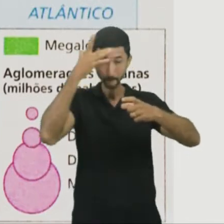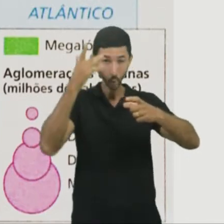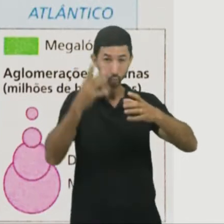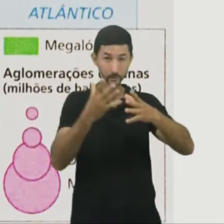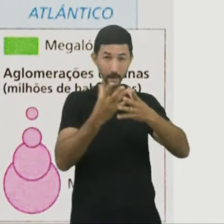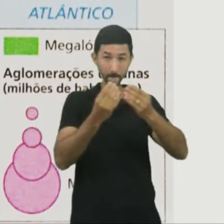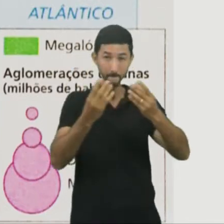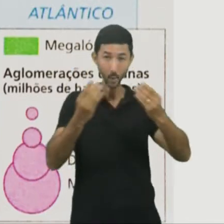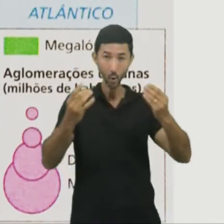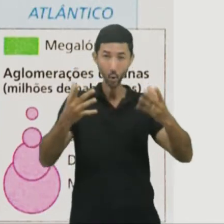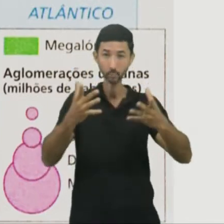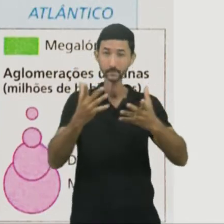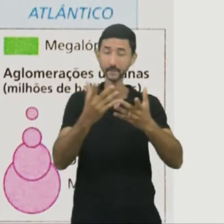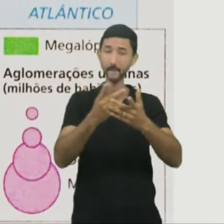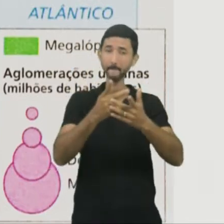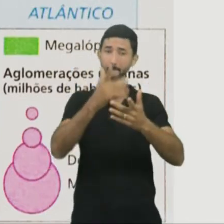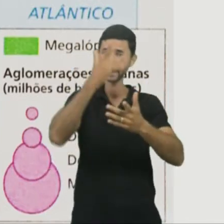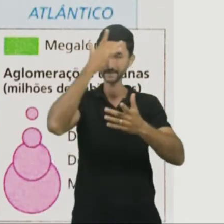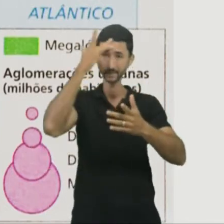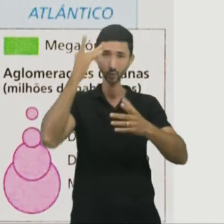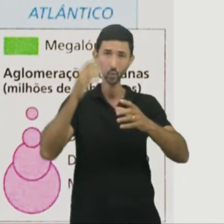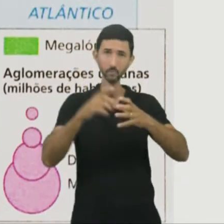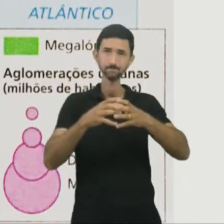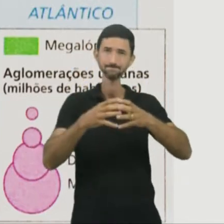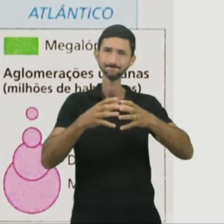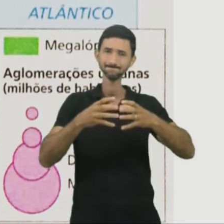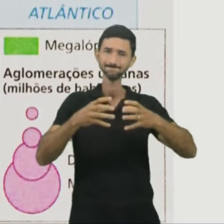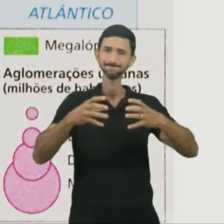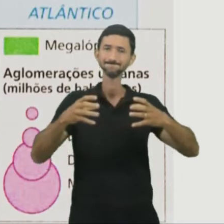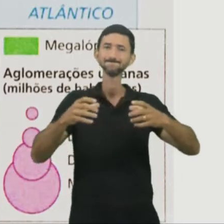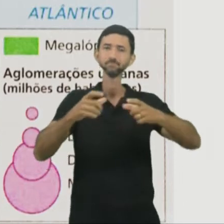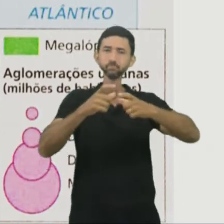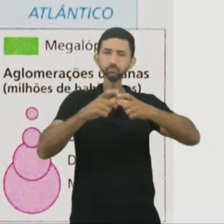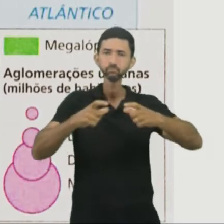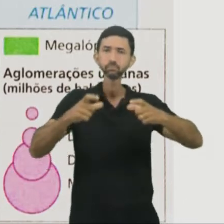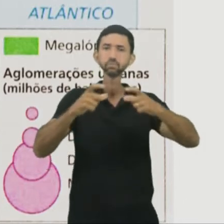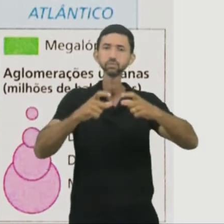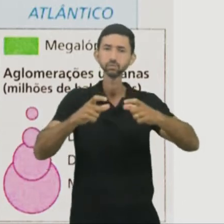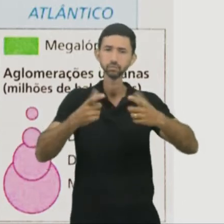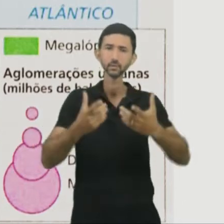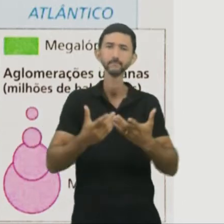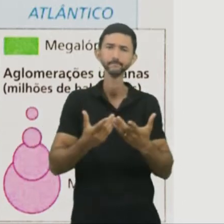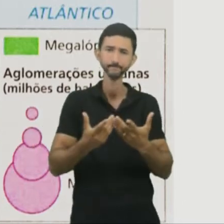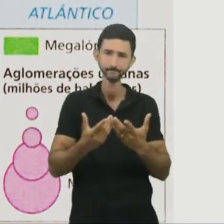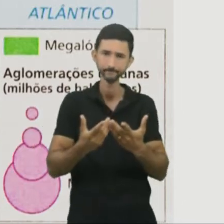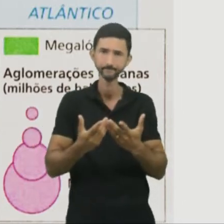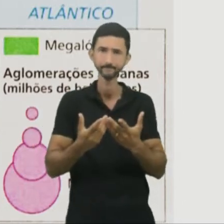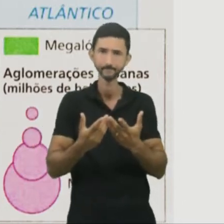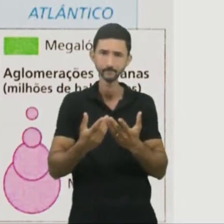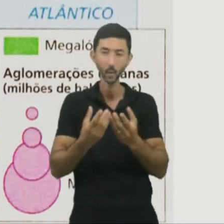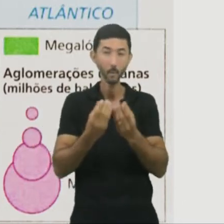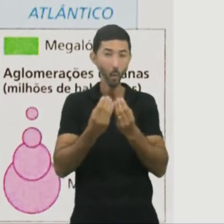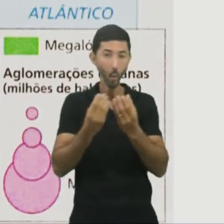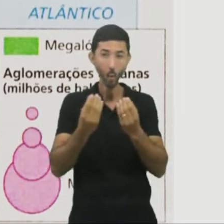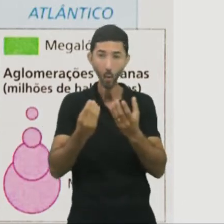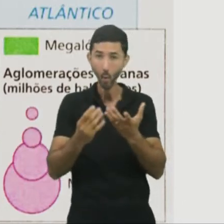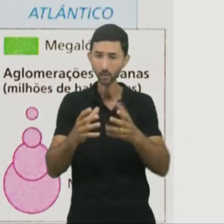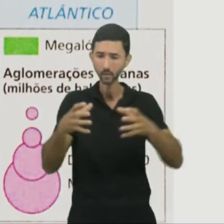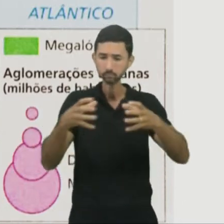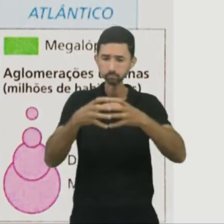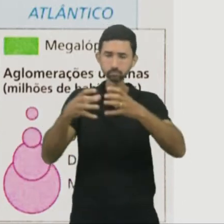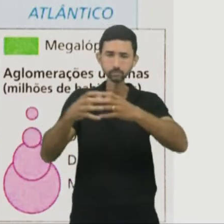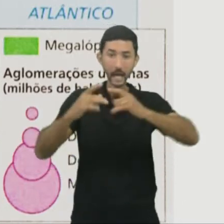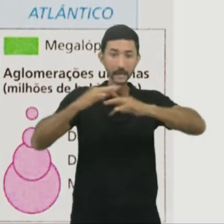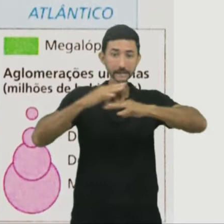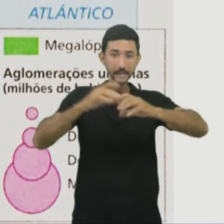a Sansan na costa oeste, que vai de São Francisco até San Diego.